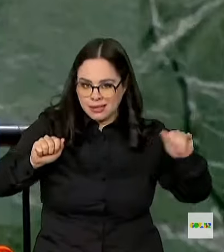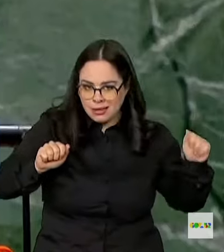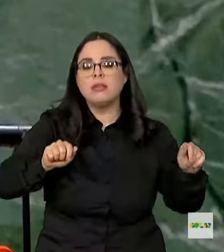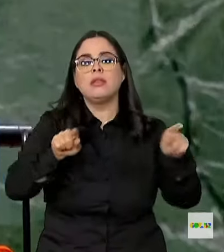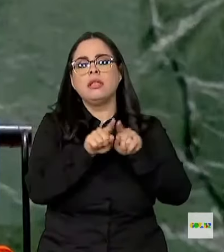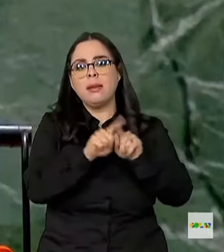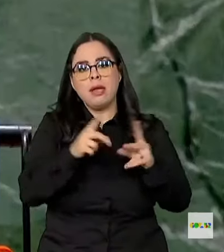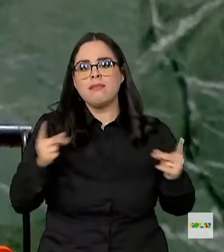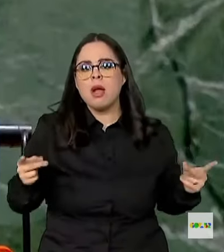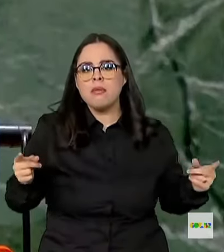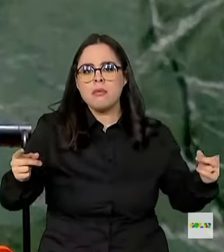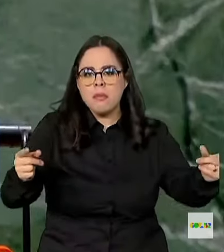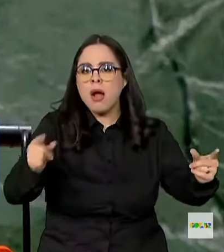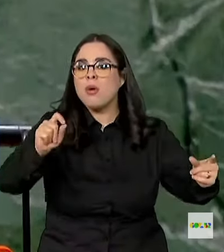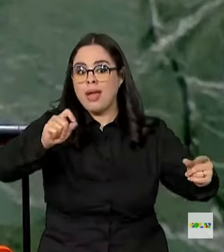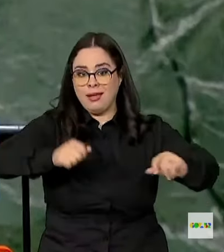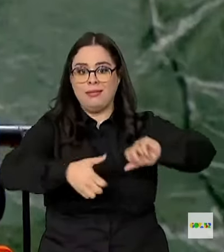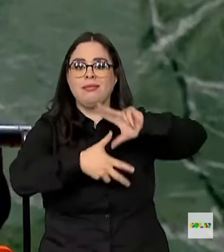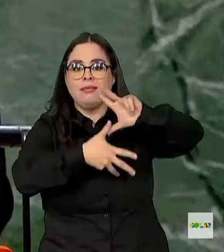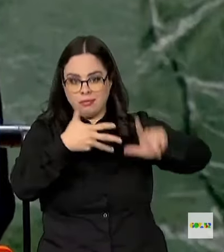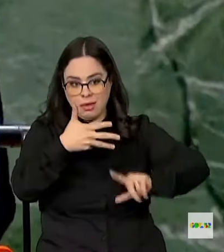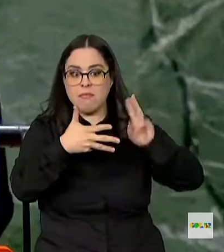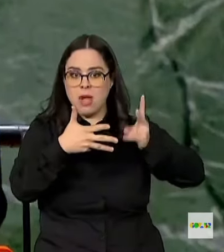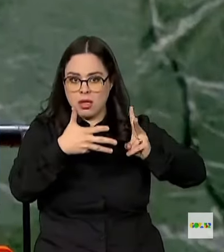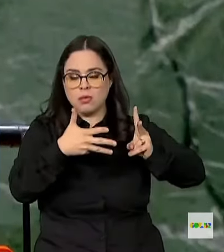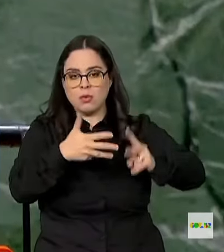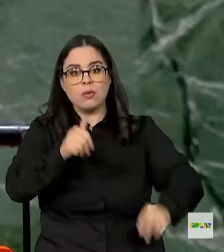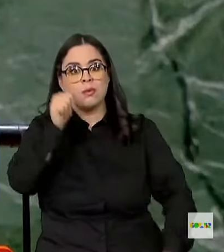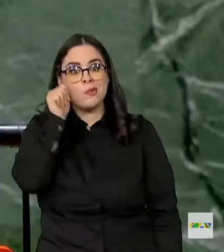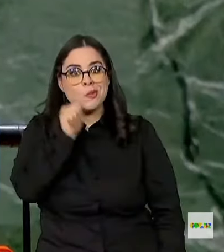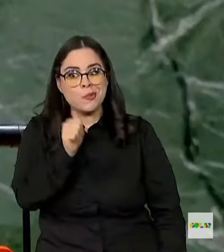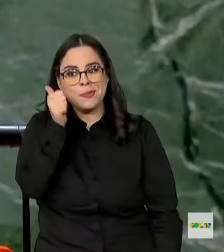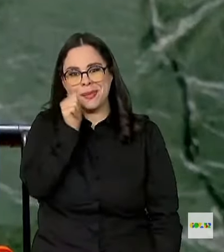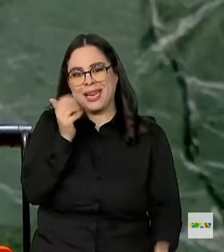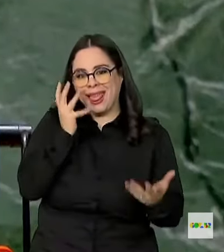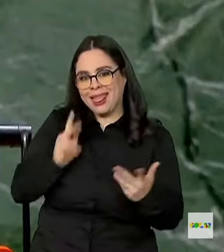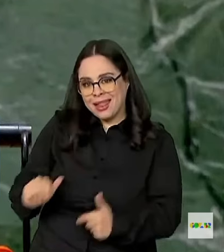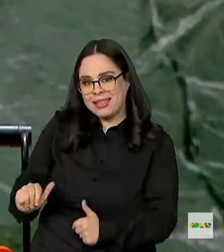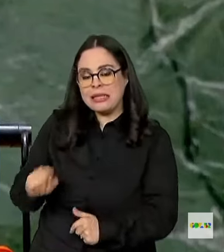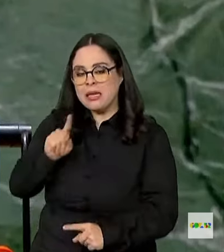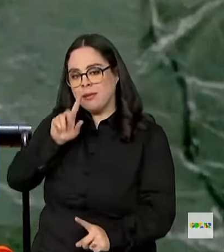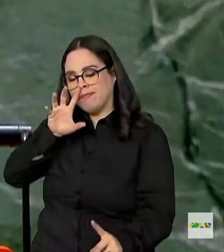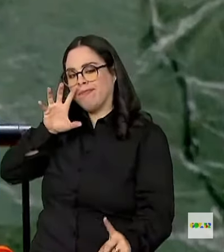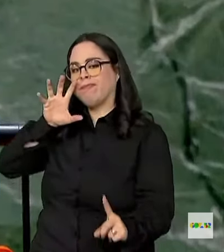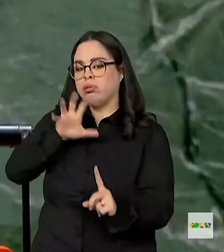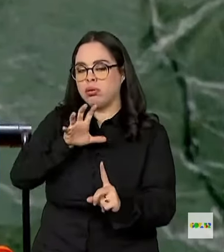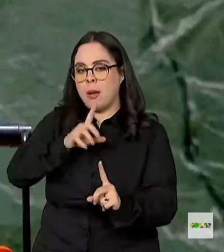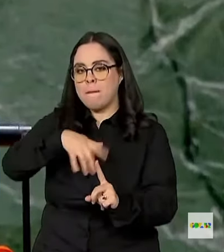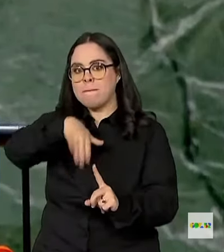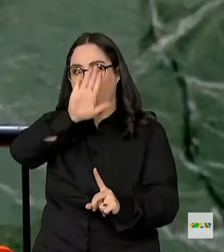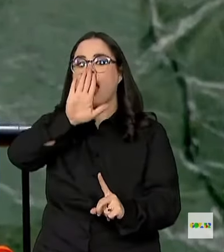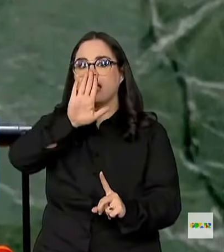também persiste em partes da América Latina. Mulheres e meninas